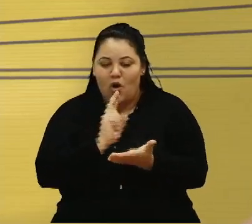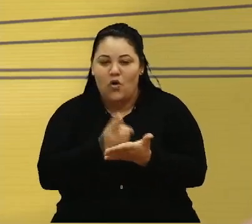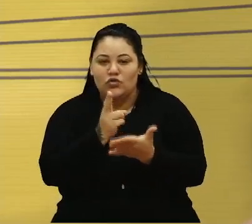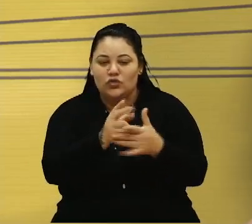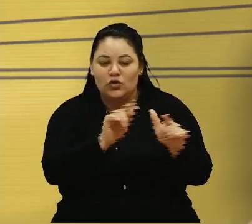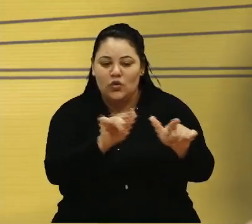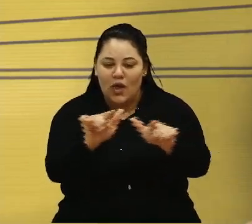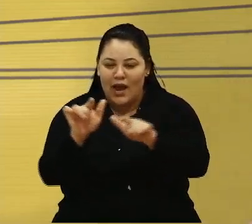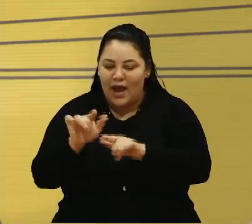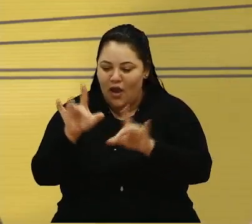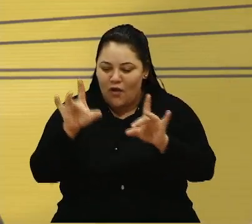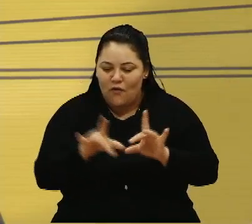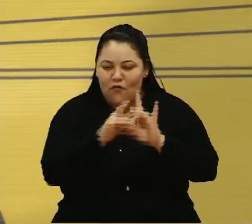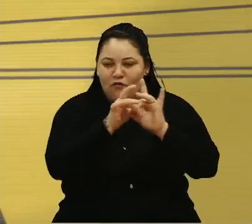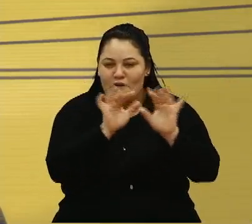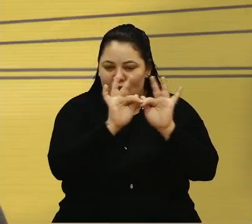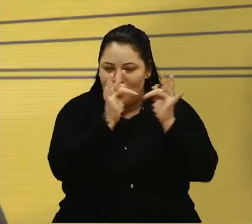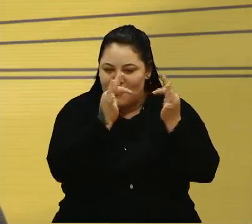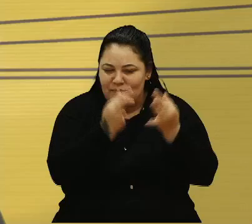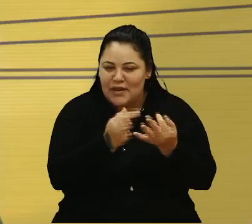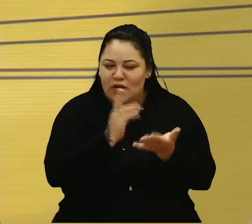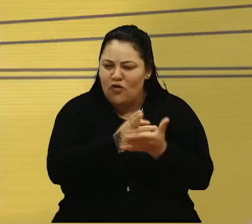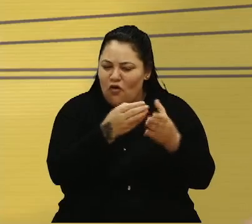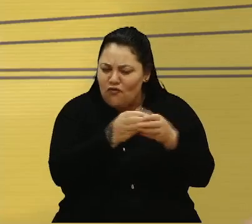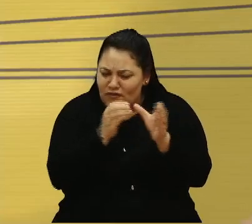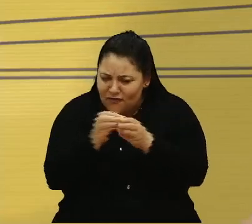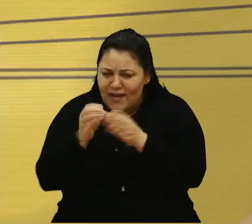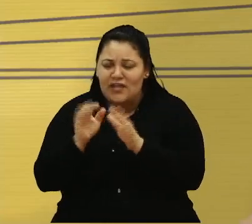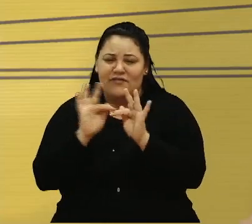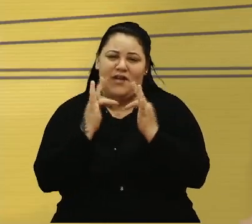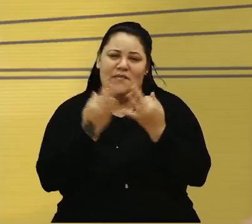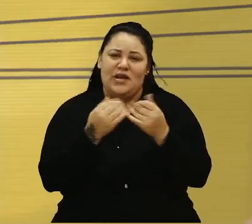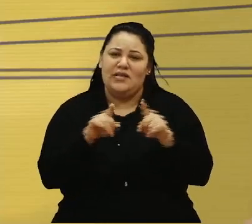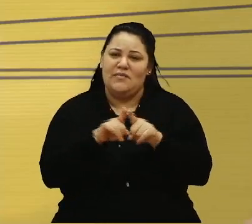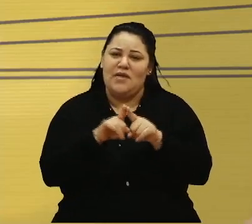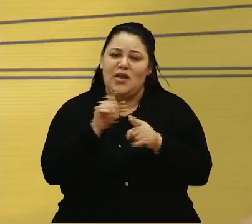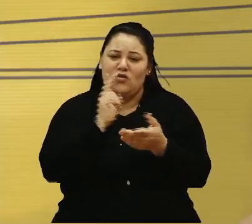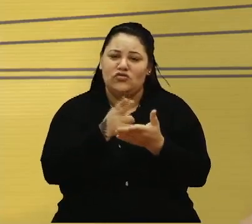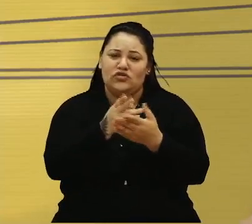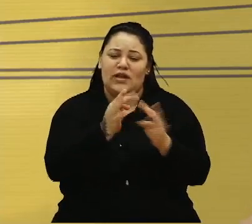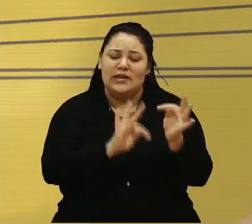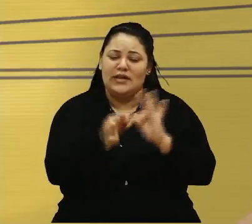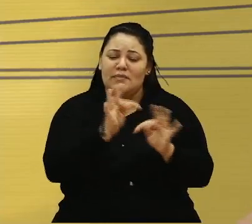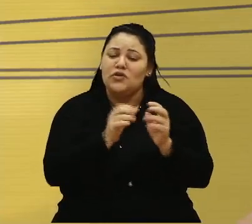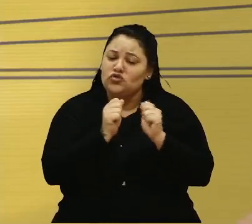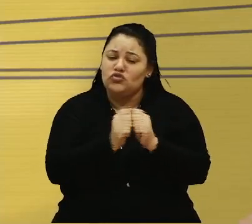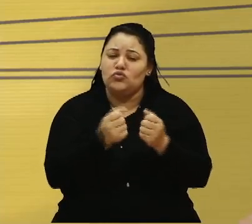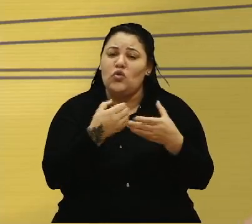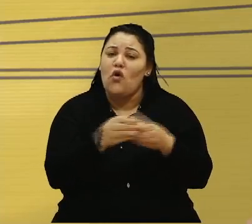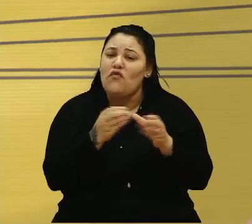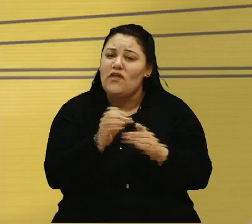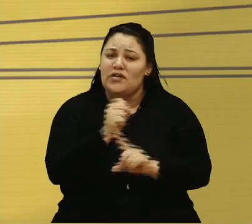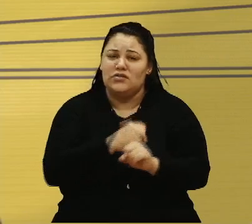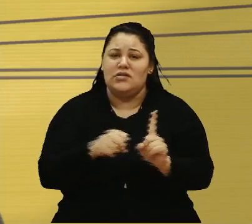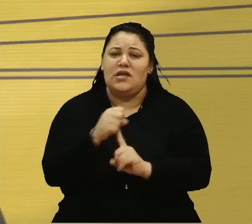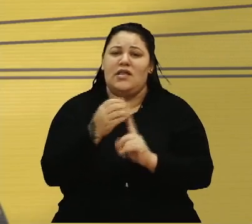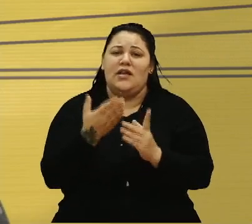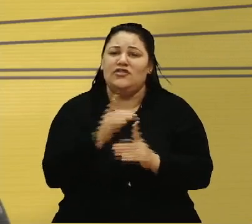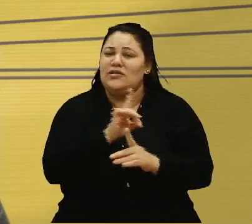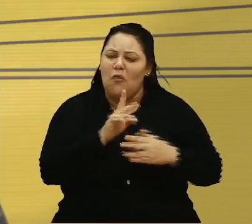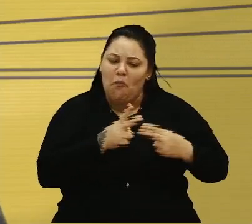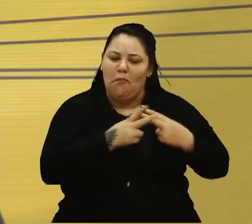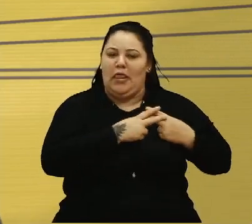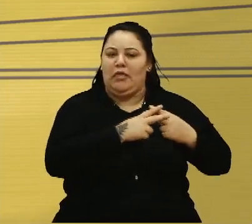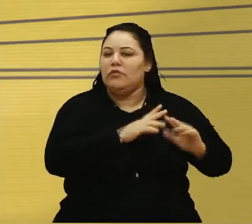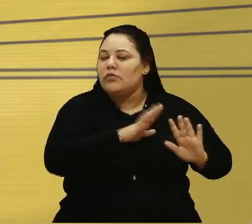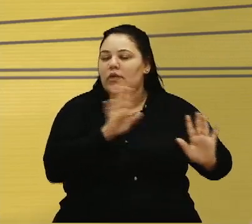seus vínculos familiares, com seus amigos, e continuar esse tratamento junto à sociedade, com a sociedade entendendo que quando a